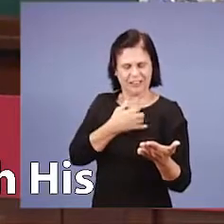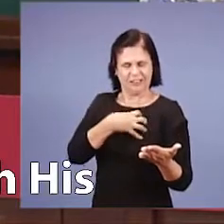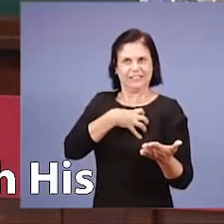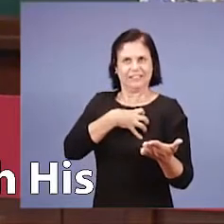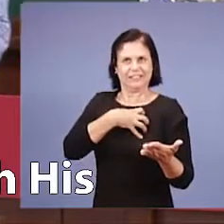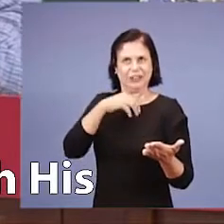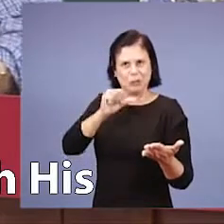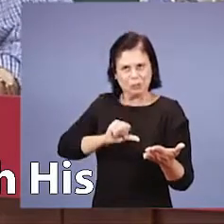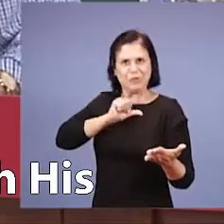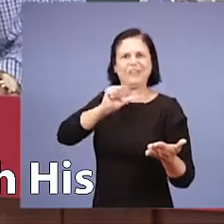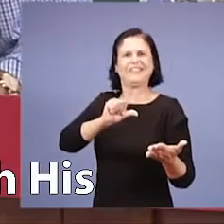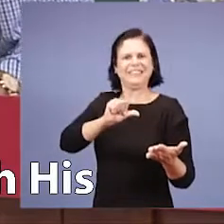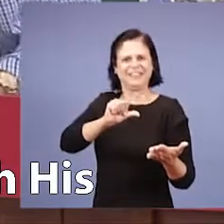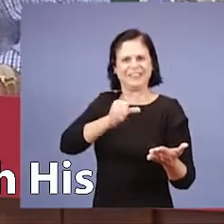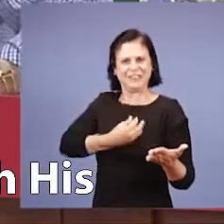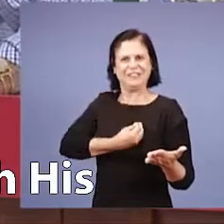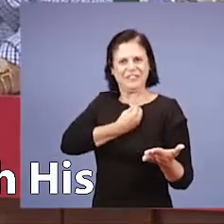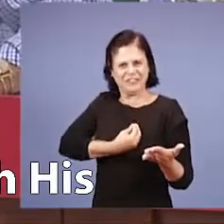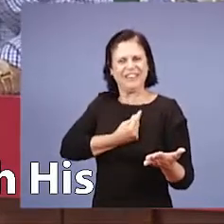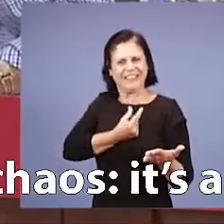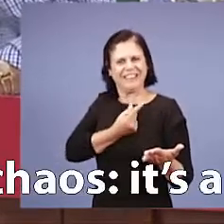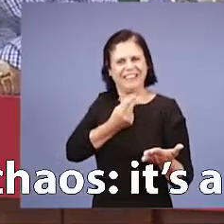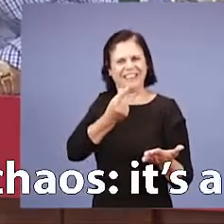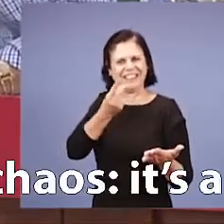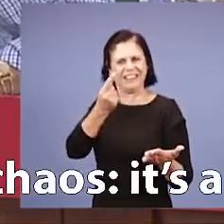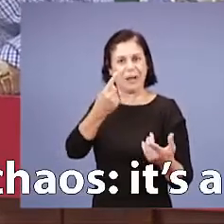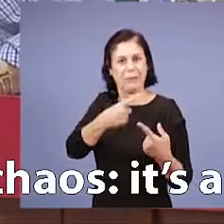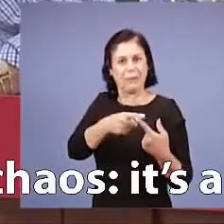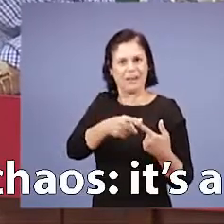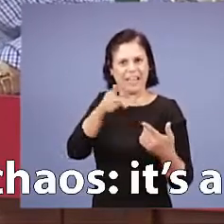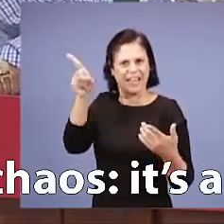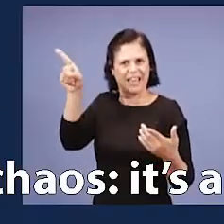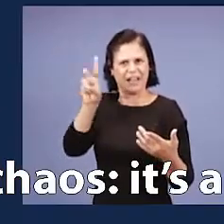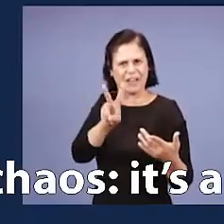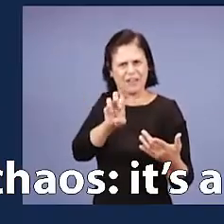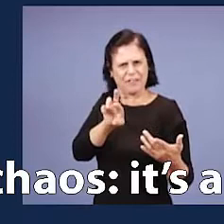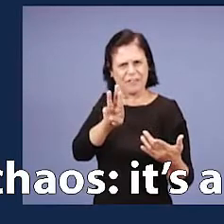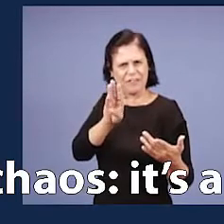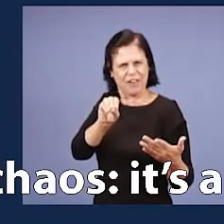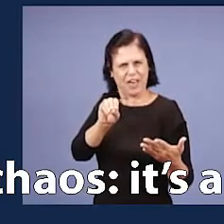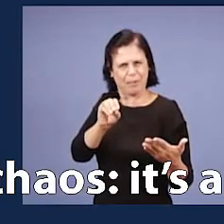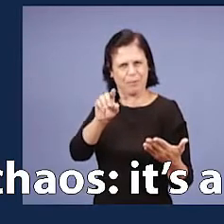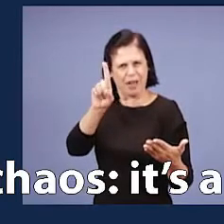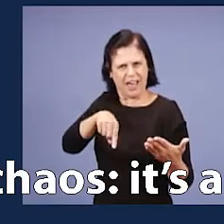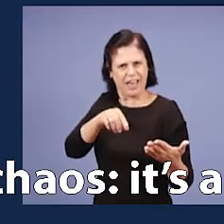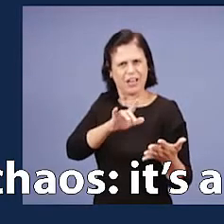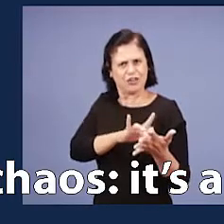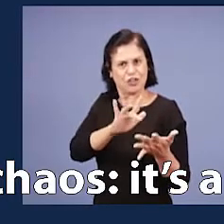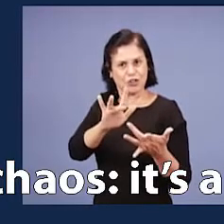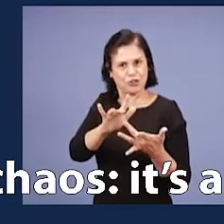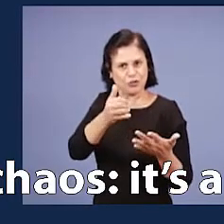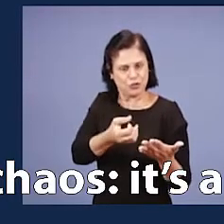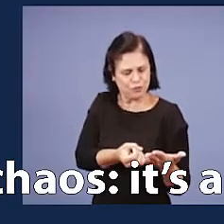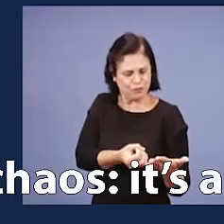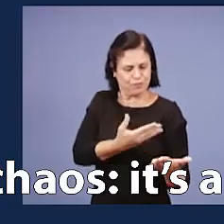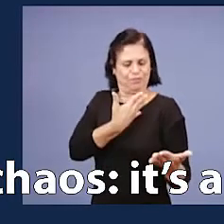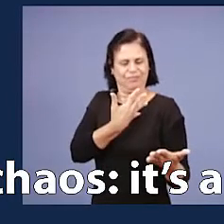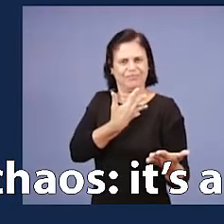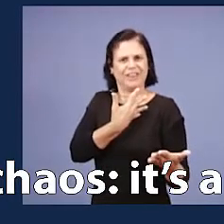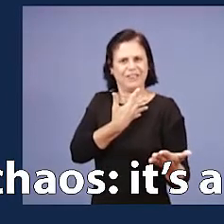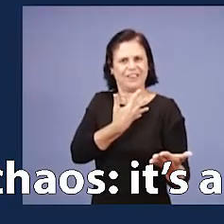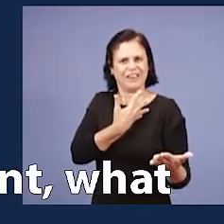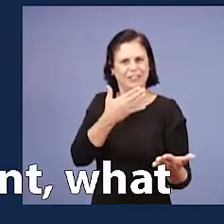surge suscita a vida mediante seu verbo soberano ordeno calce ao caos